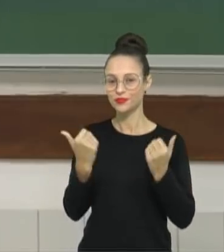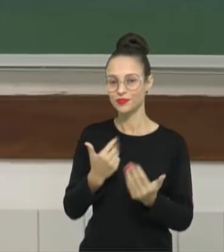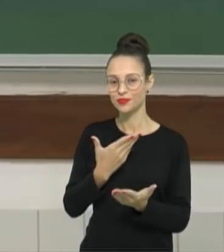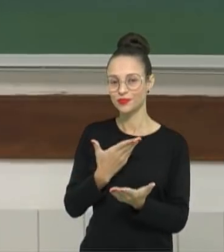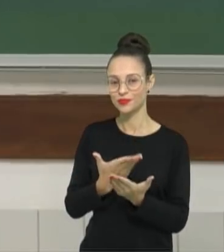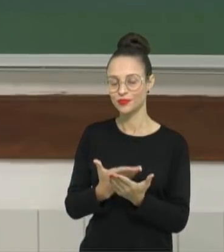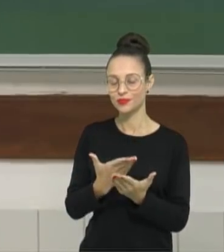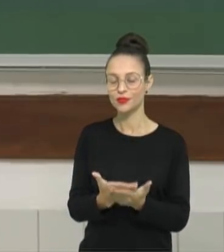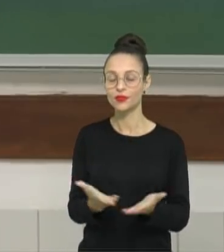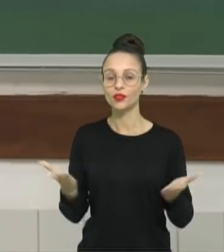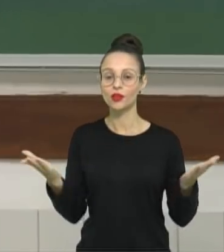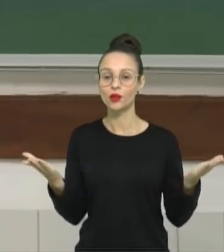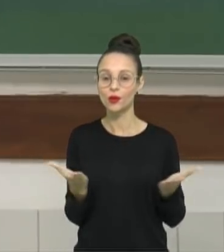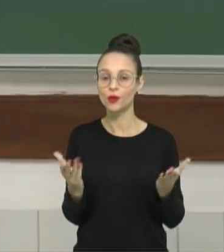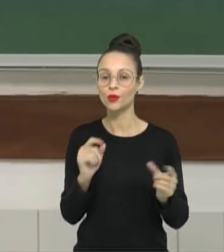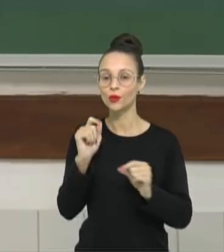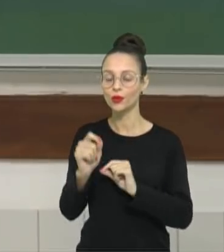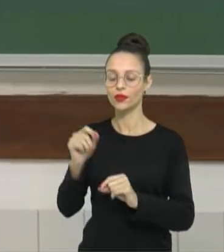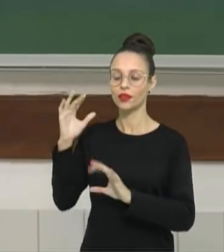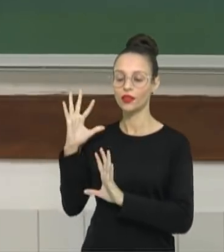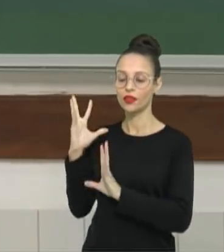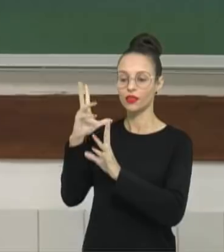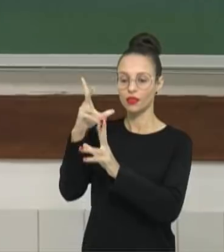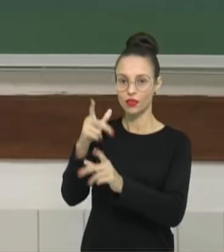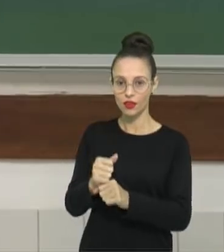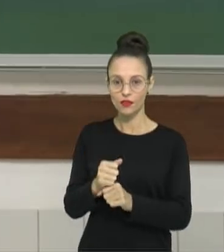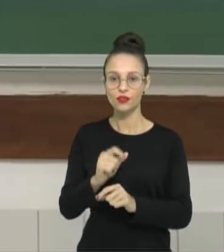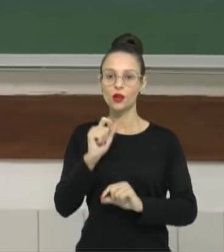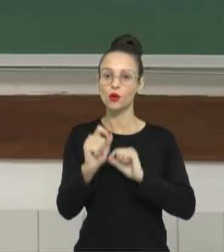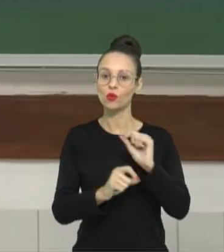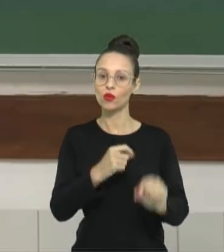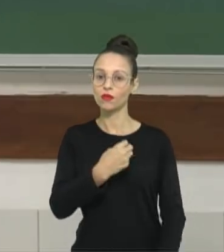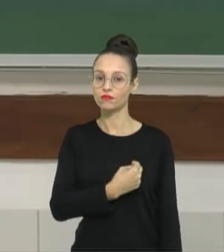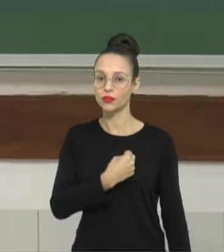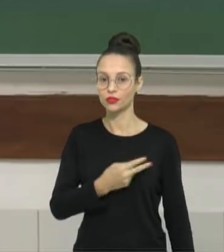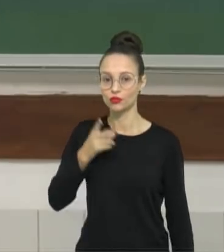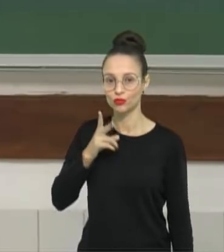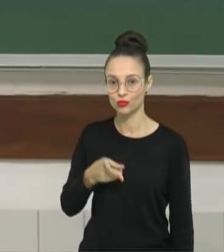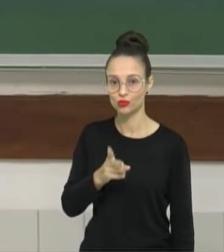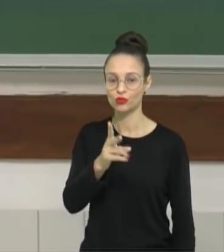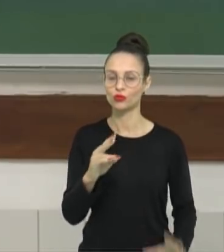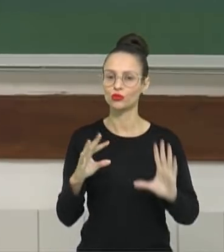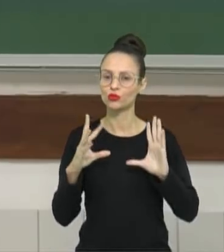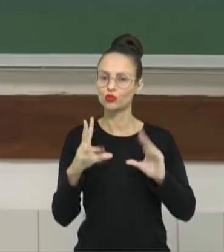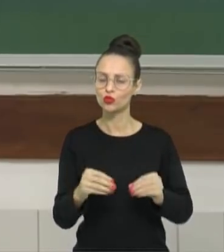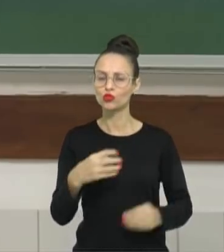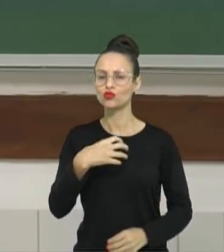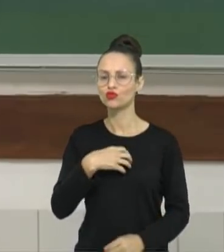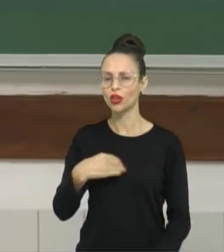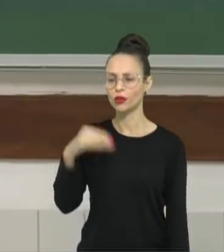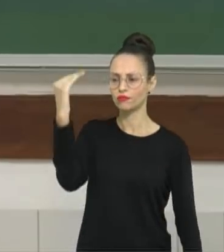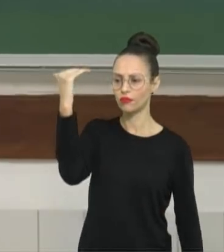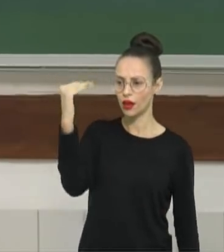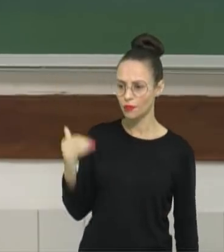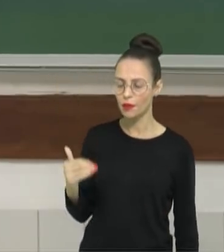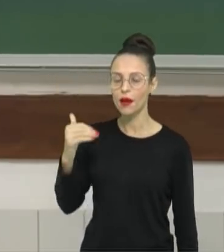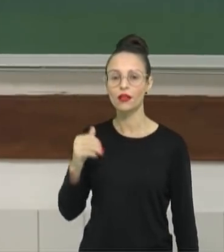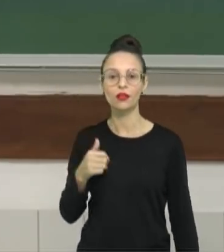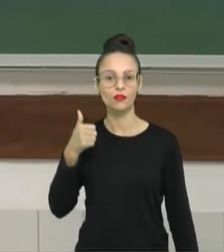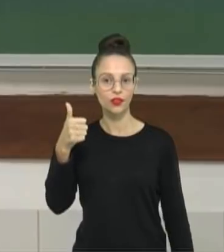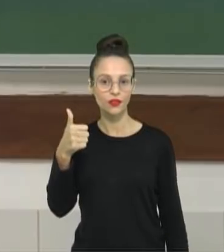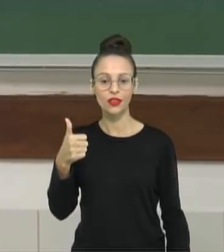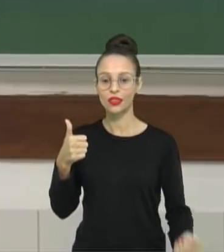aula? Hoje nós vamos revisar o Present Continuous, todas as suas formas: forma